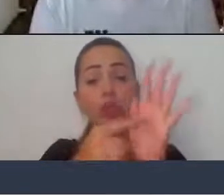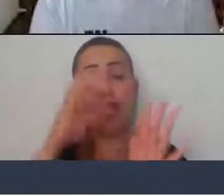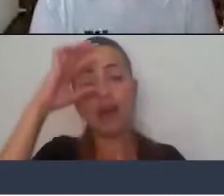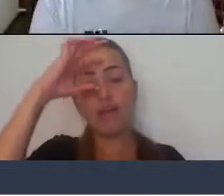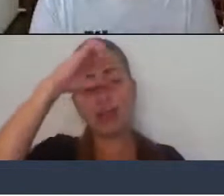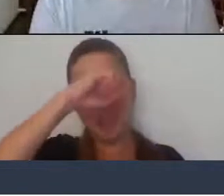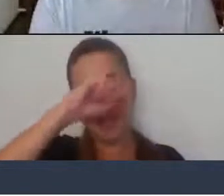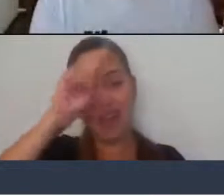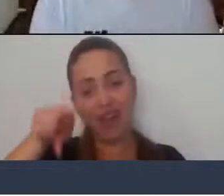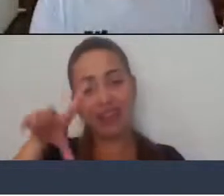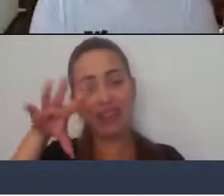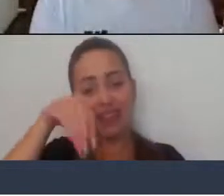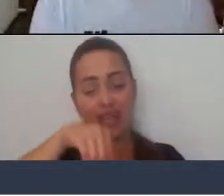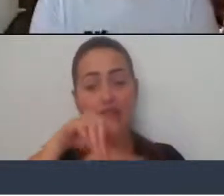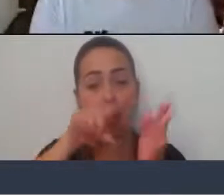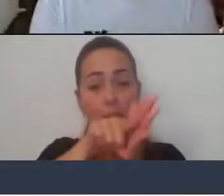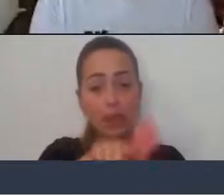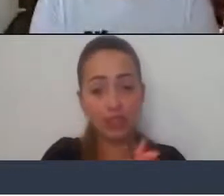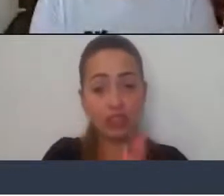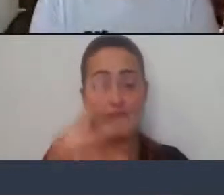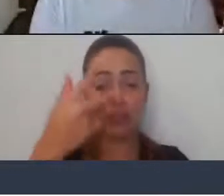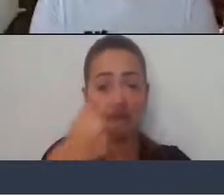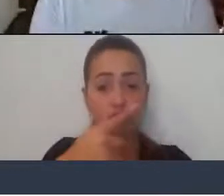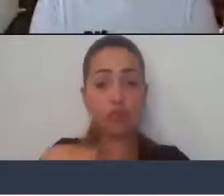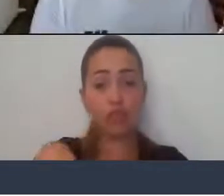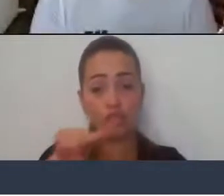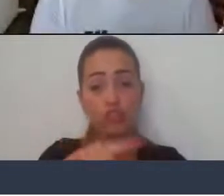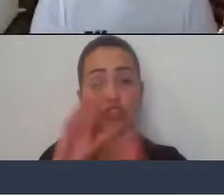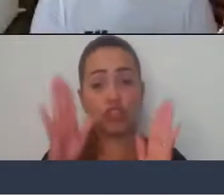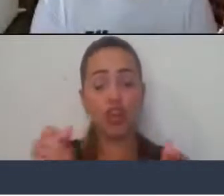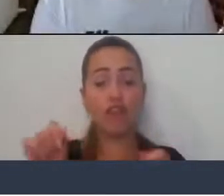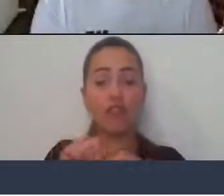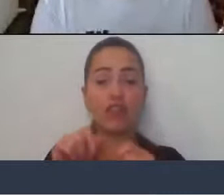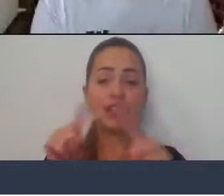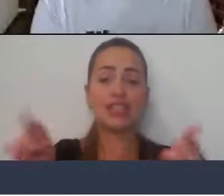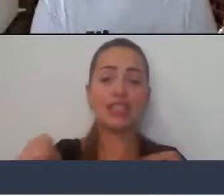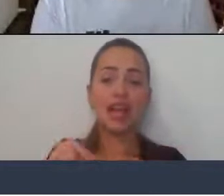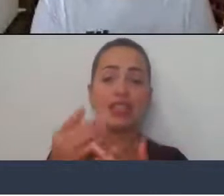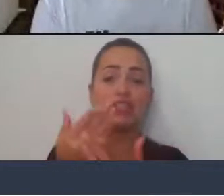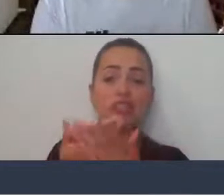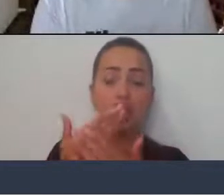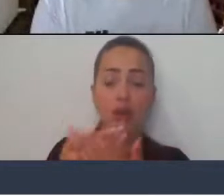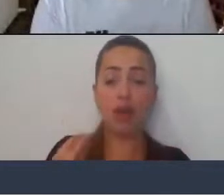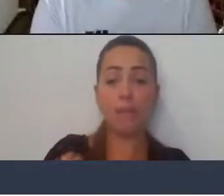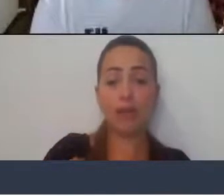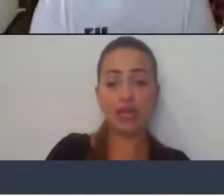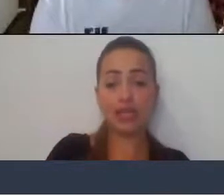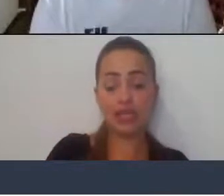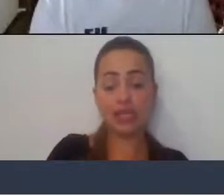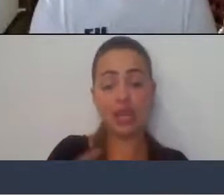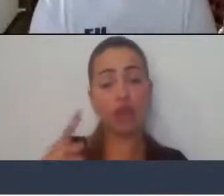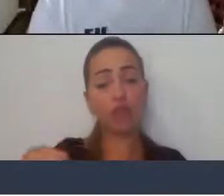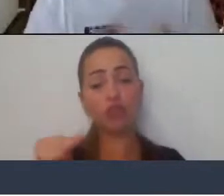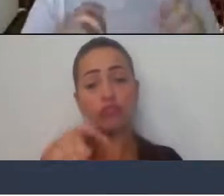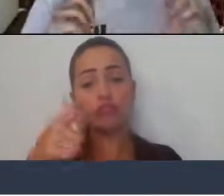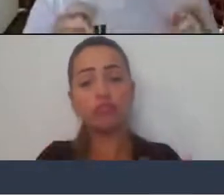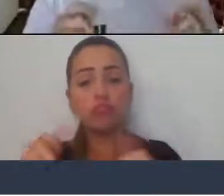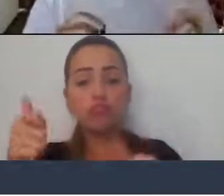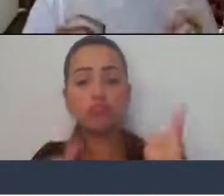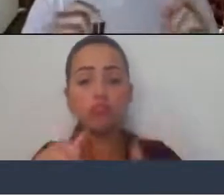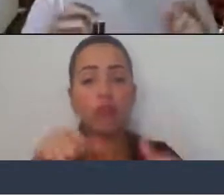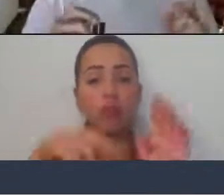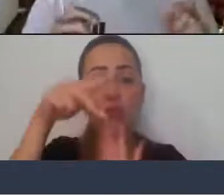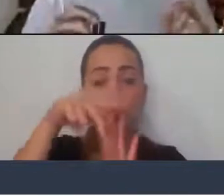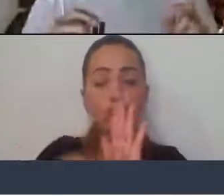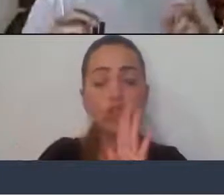é parte da pesquisa com vídeos que nós já fizemos na sala de aula presencial, em que a gente avaliava projetos de modelagem, vendo também